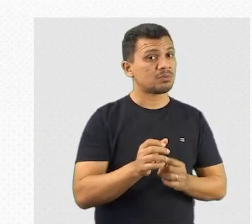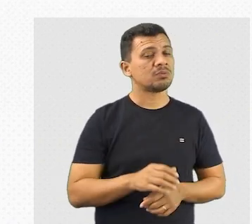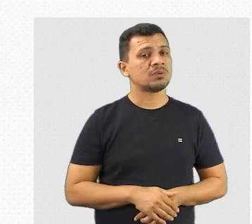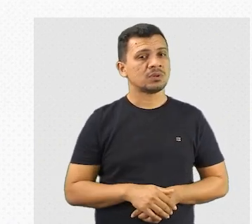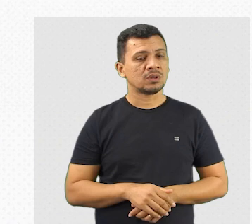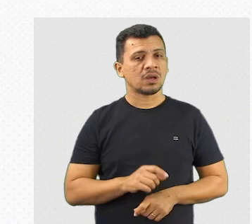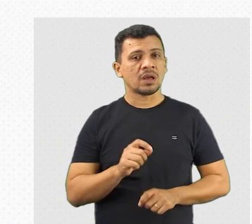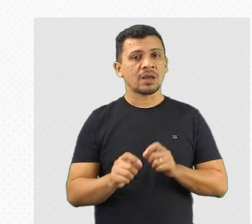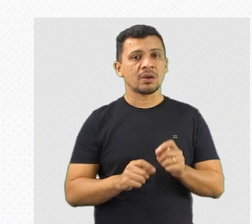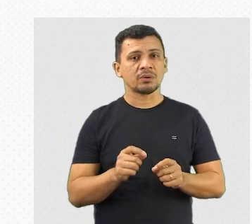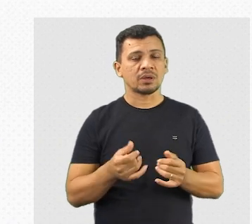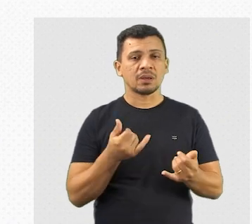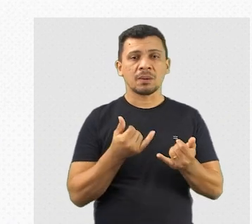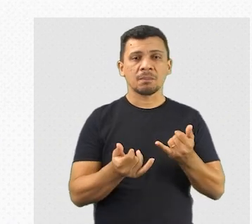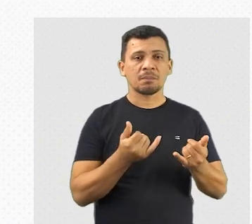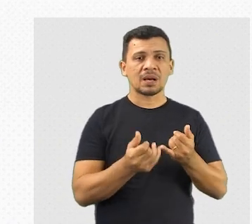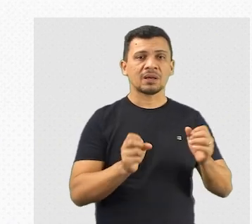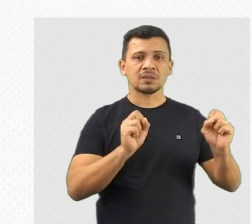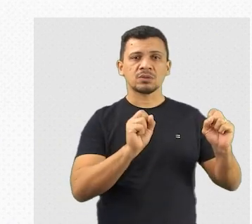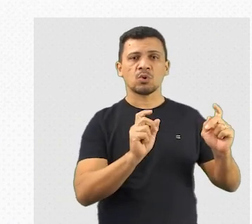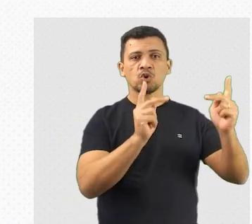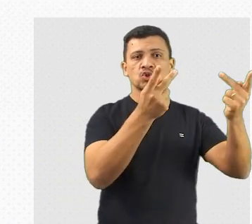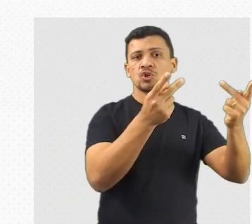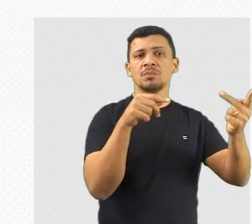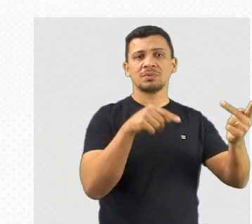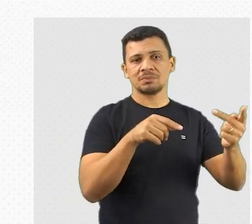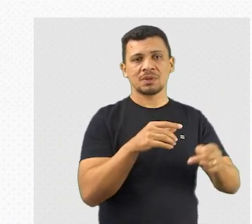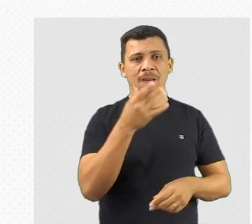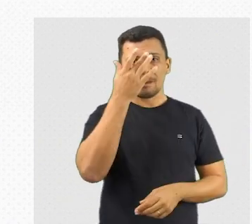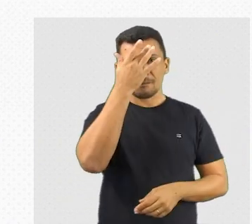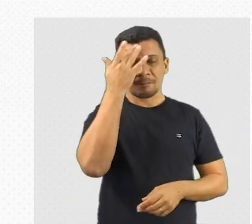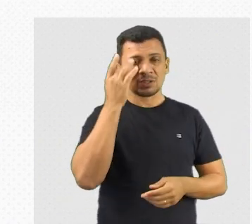Um gigantesco shopping onde as pessoas vão não só para comprar, vão para o